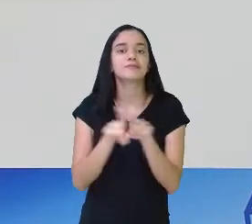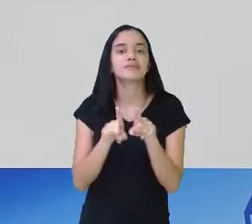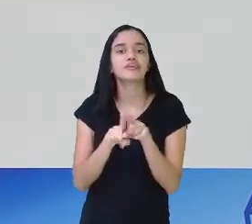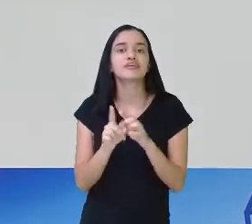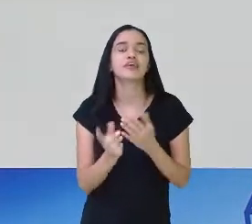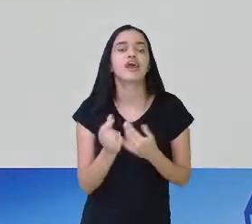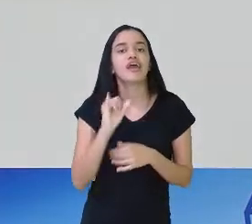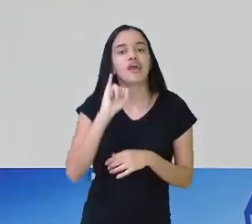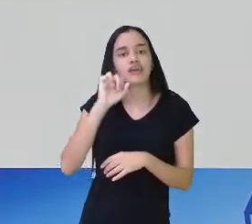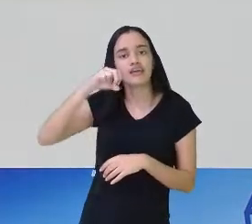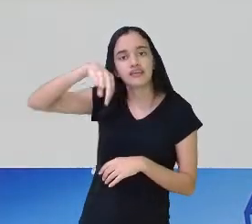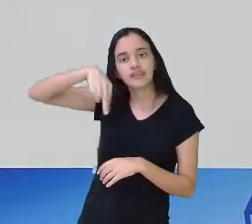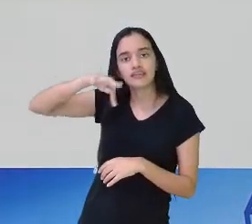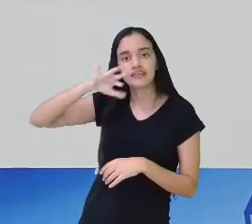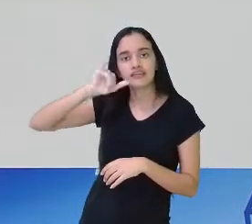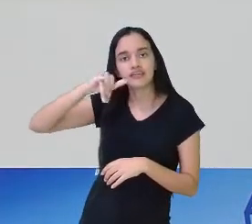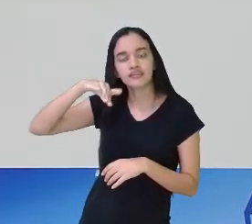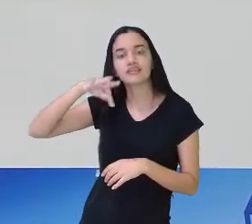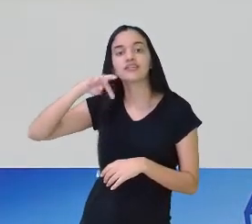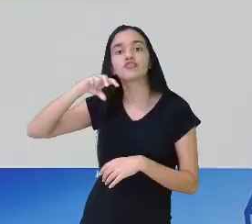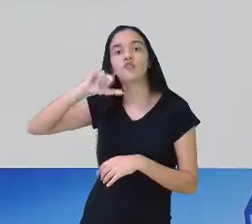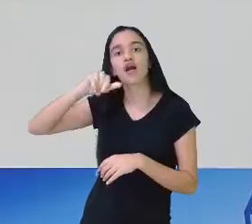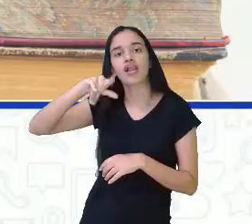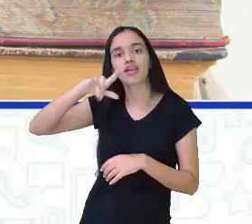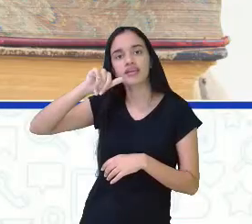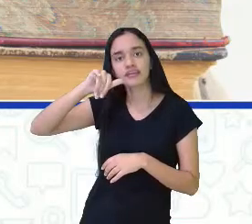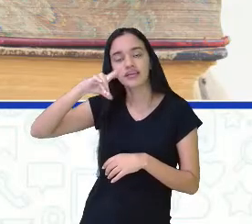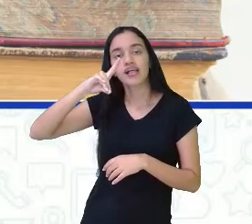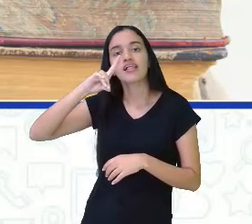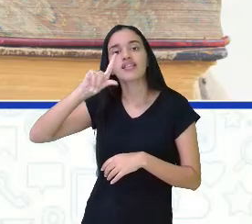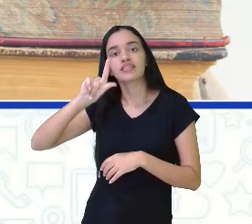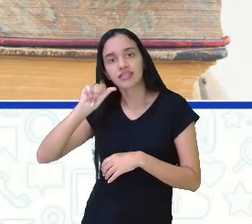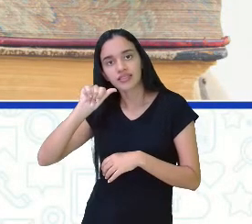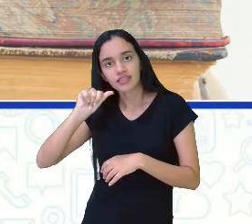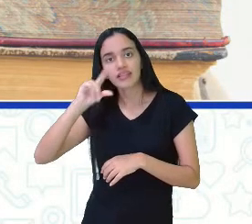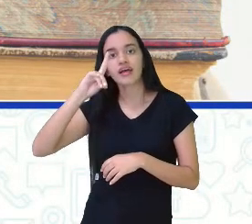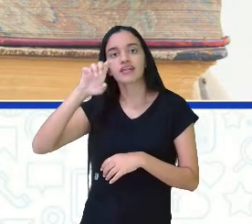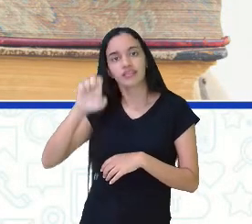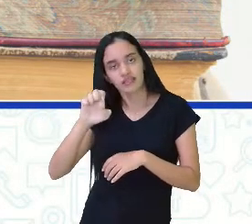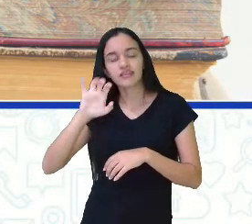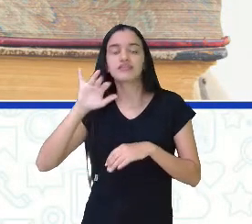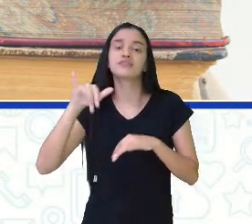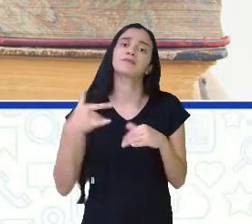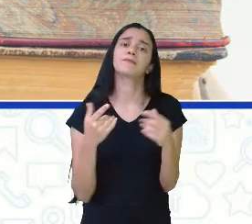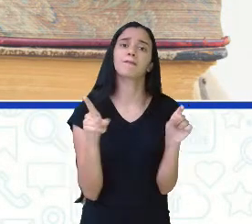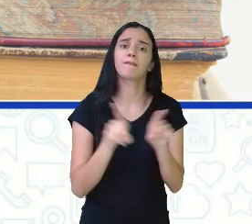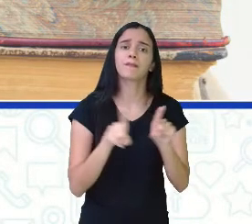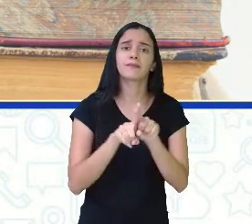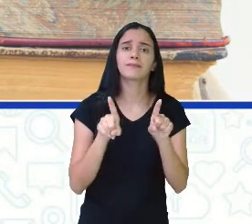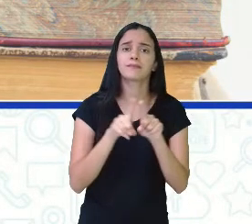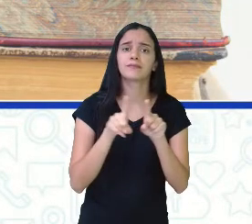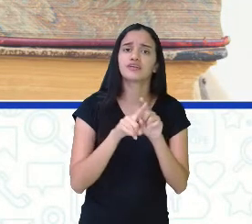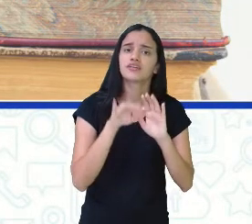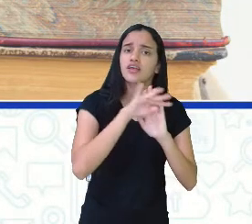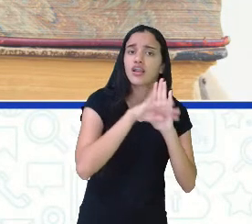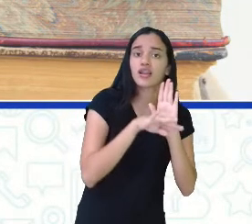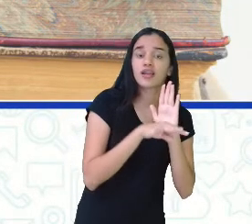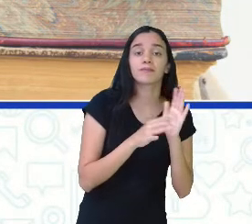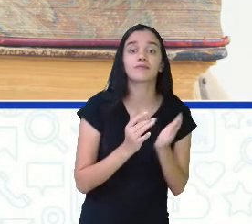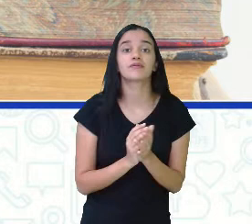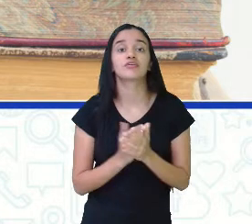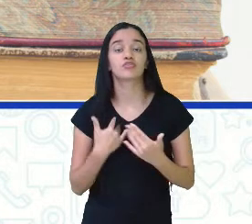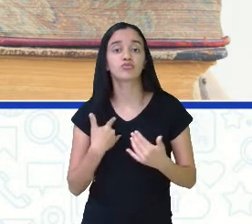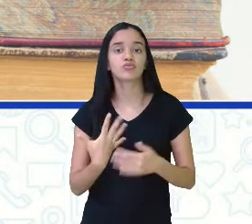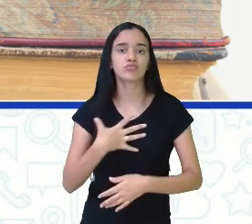intertextualidade. A intertextualidade é a presença textual de elementos semânticos, ou seja,